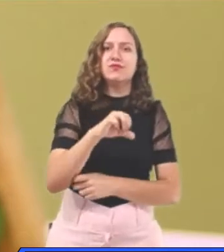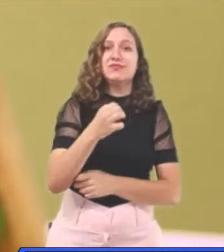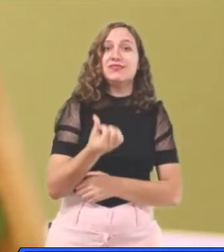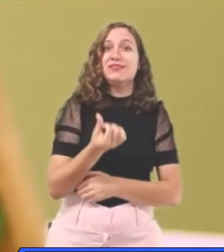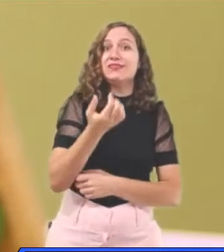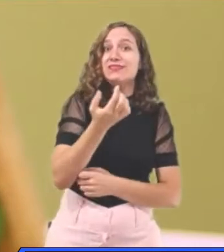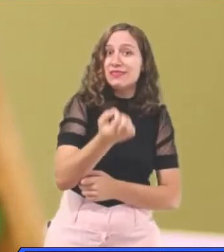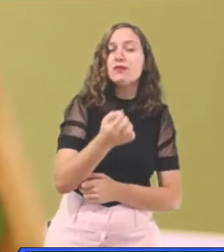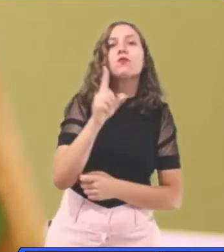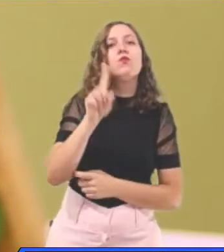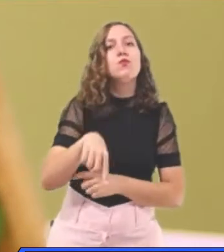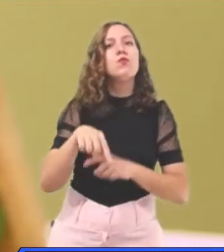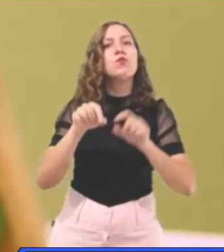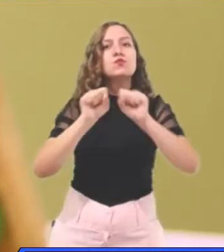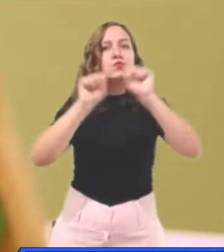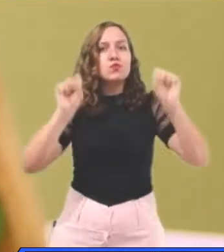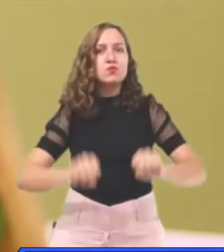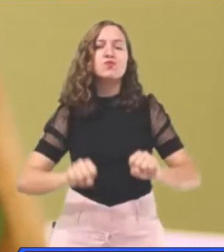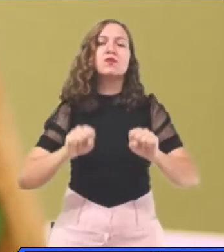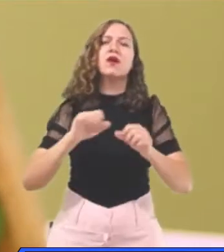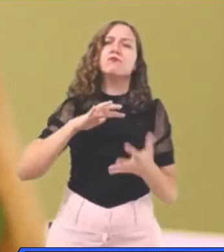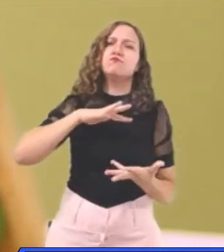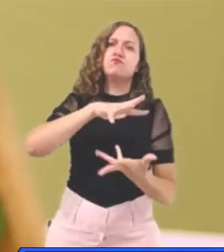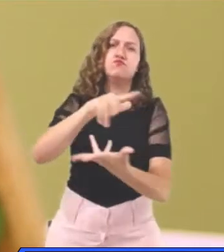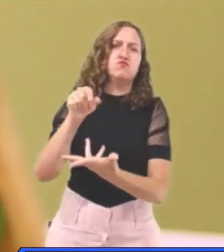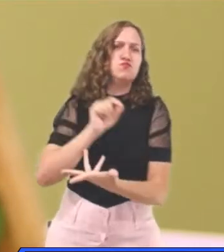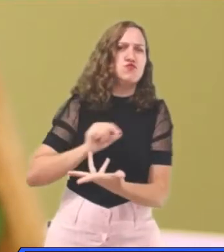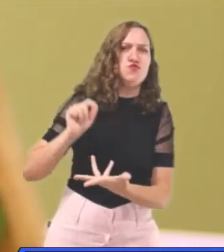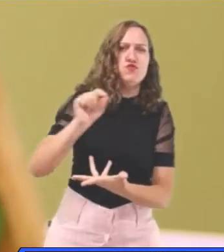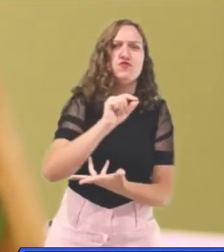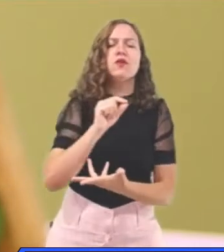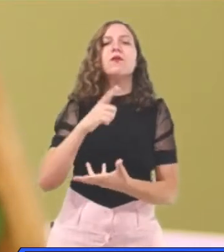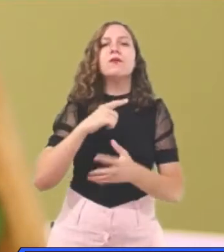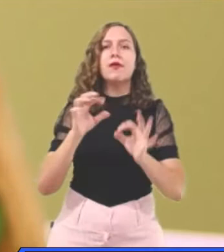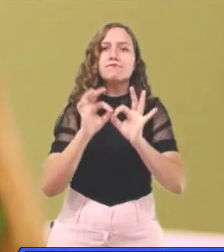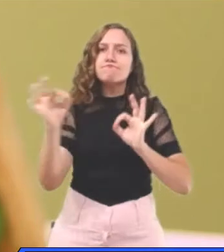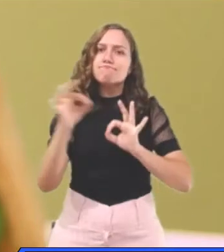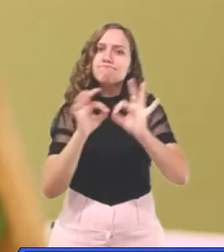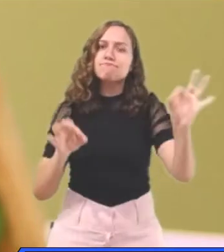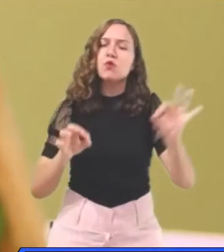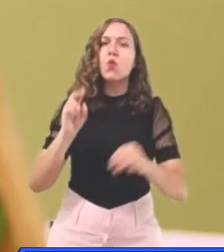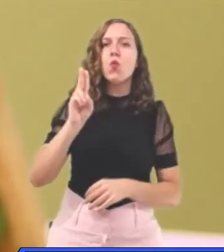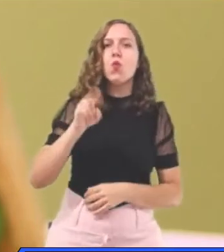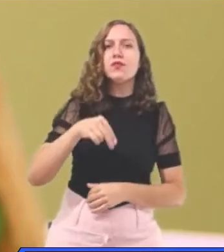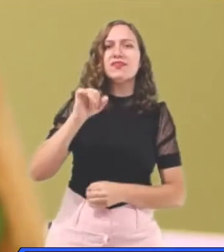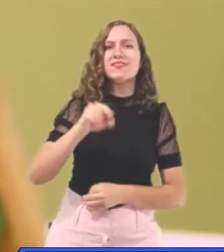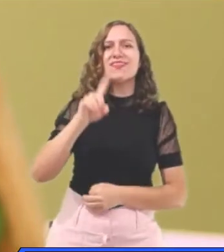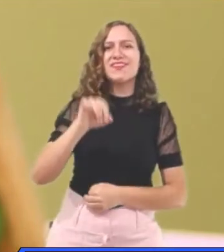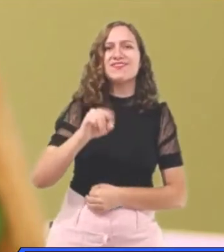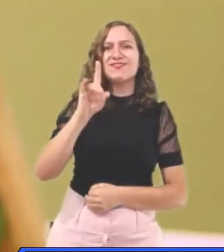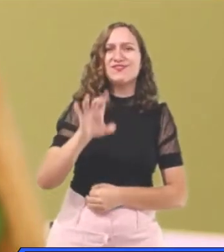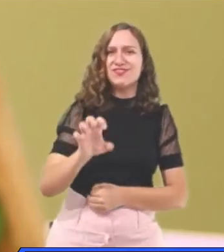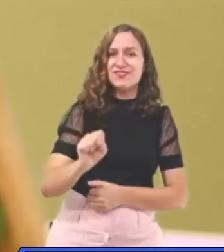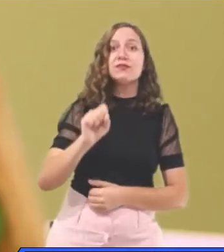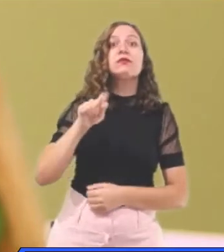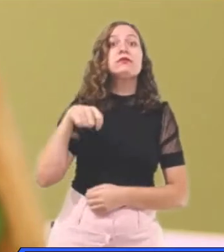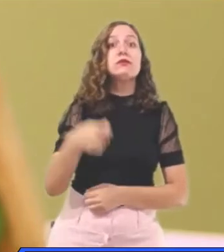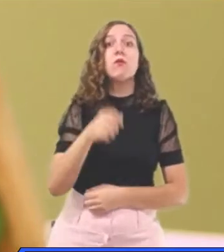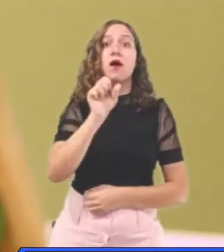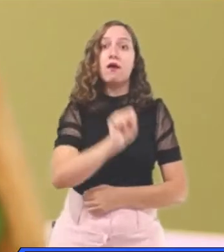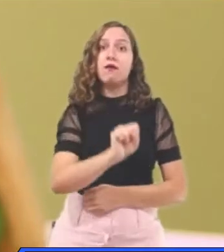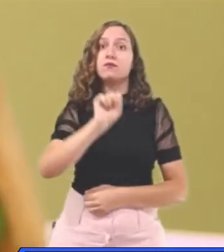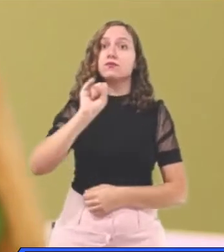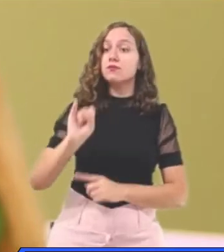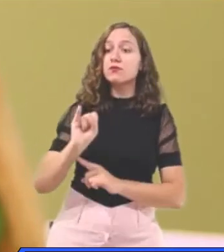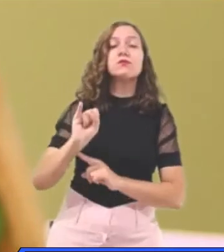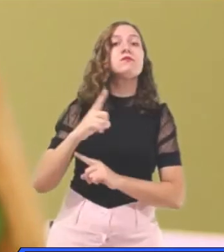Sistema Internacional de Unidades, o SI, padronizou um grupo de 7 grandezas. Entre